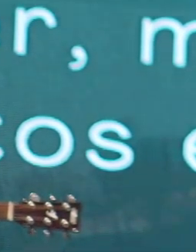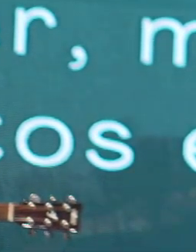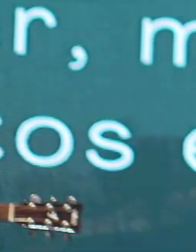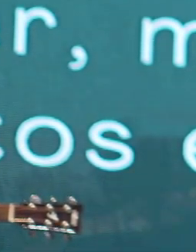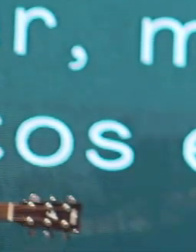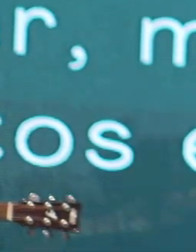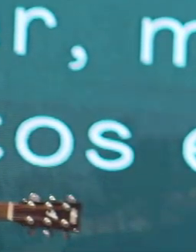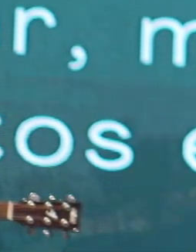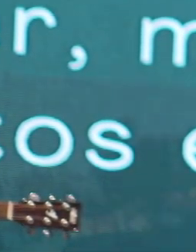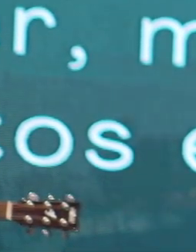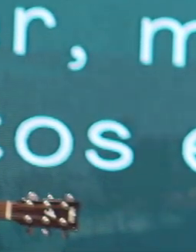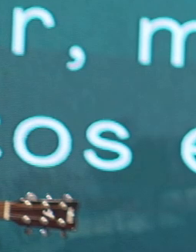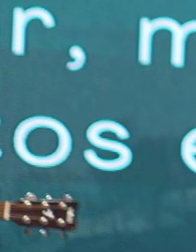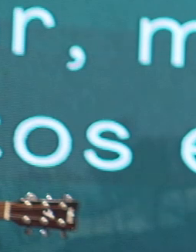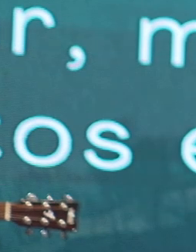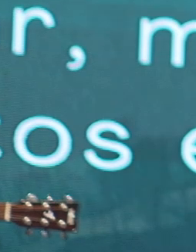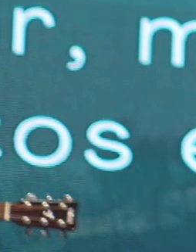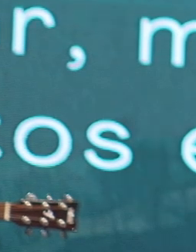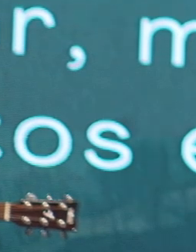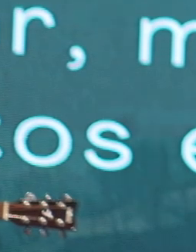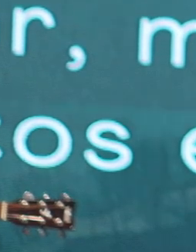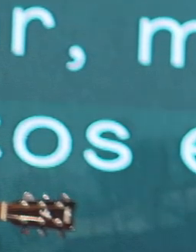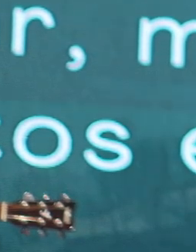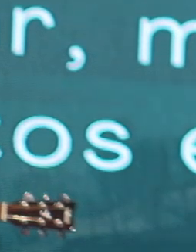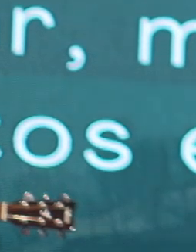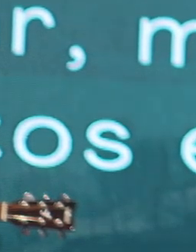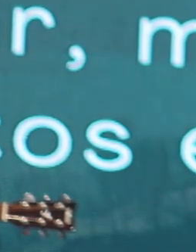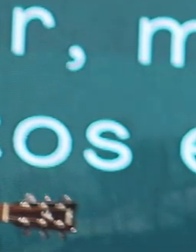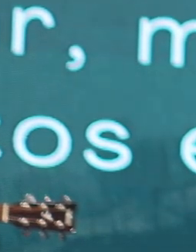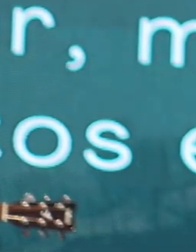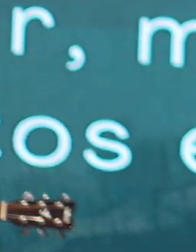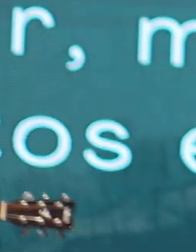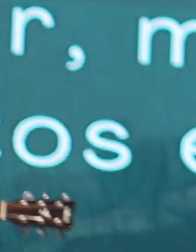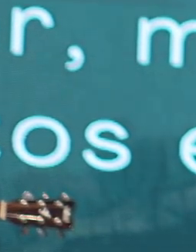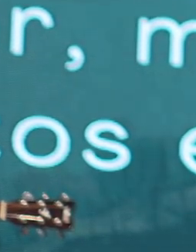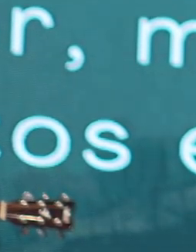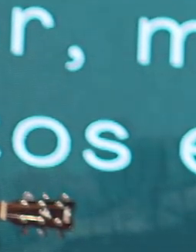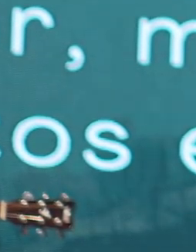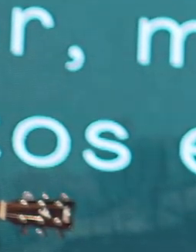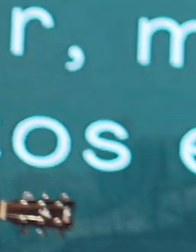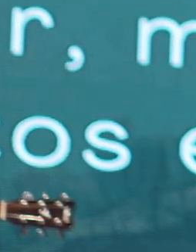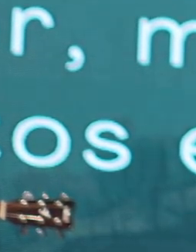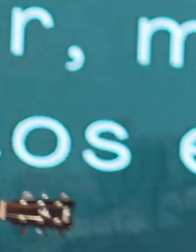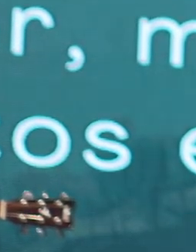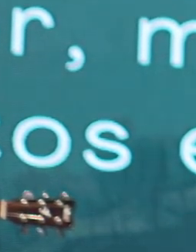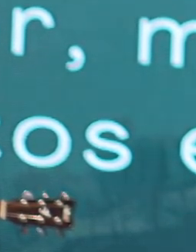nossos olhos, eles estão postos em Ti.